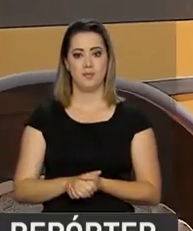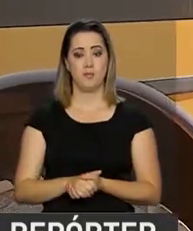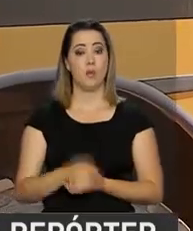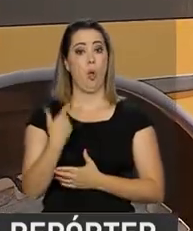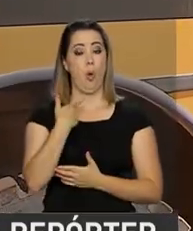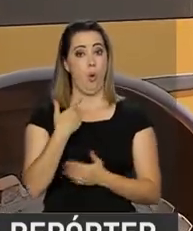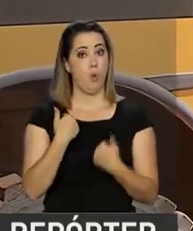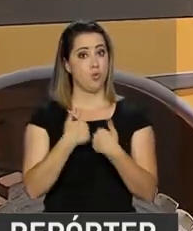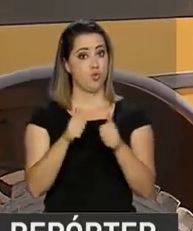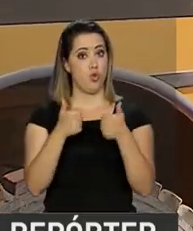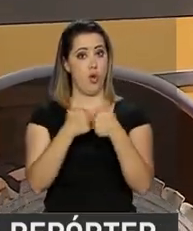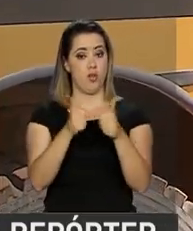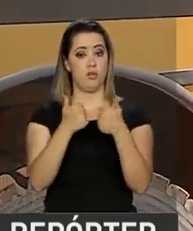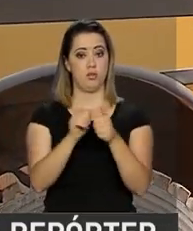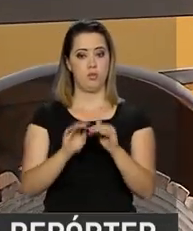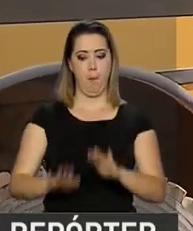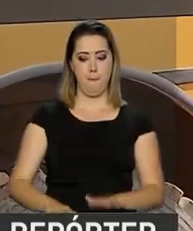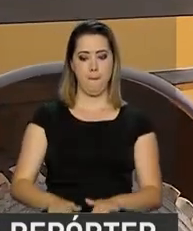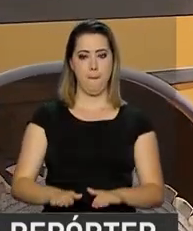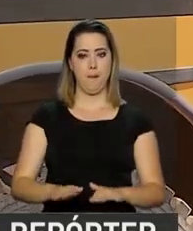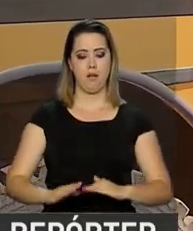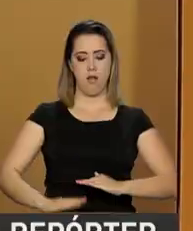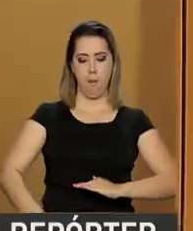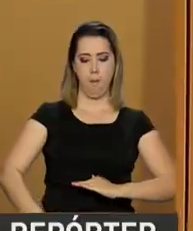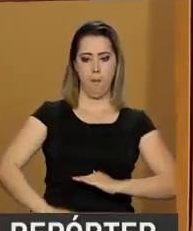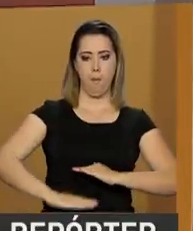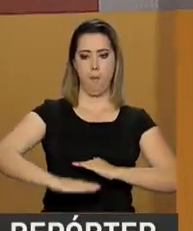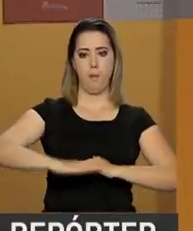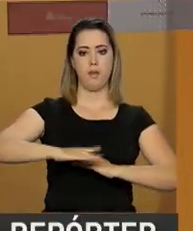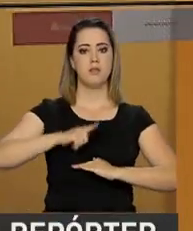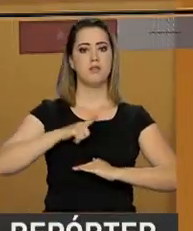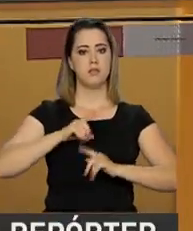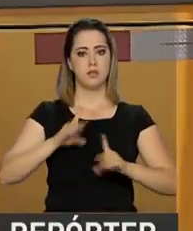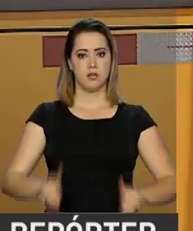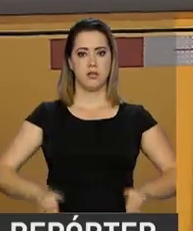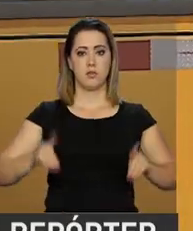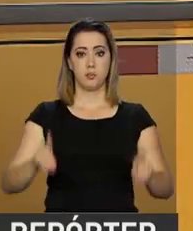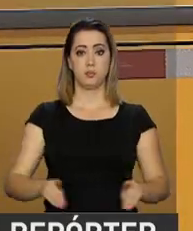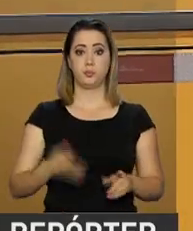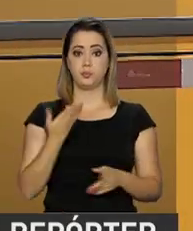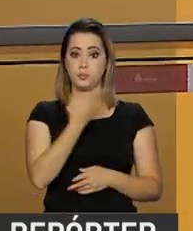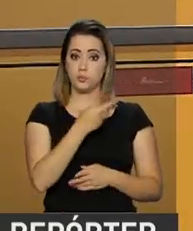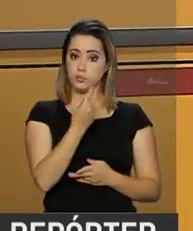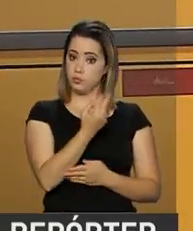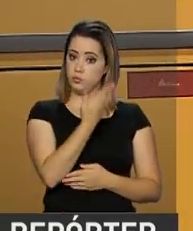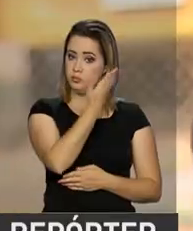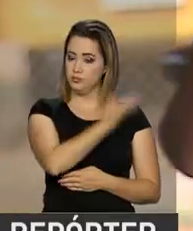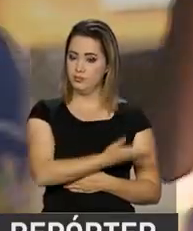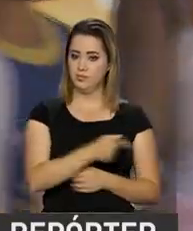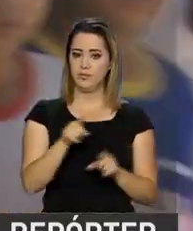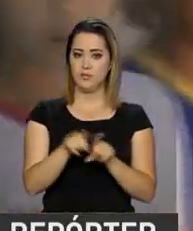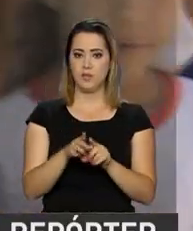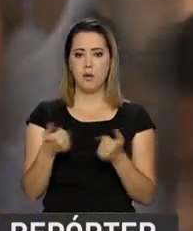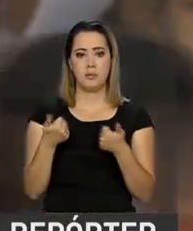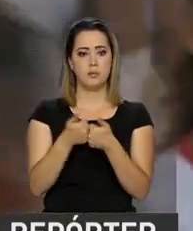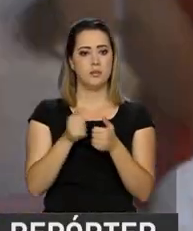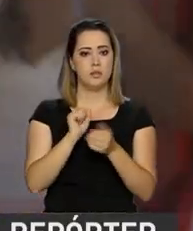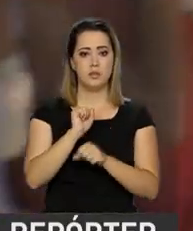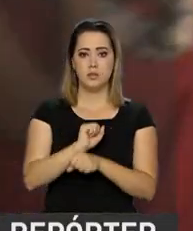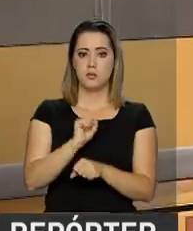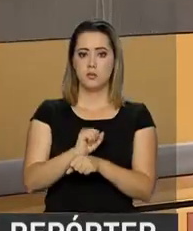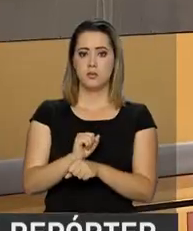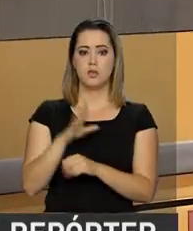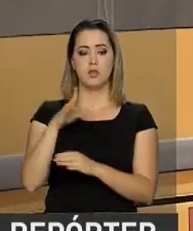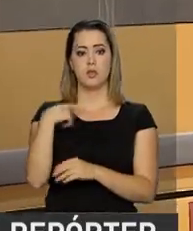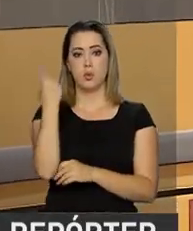ônibus São equipados com elevador hidráulico para atender alunos cadeirantes como é o caso deste estudante e ficam a disposição da